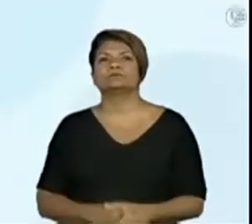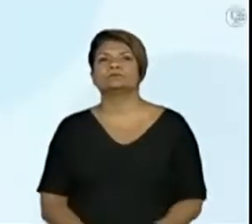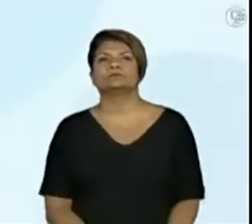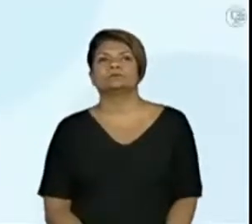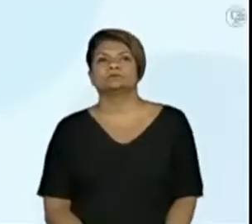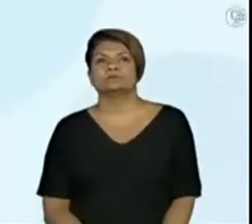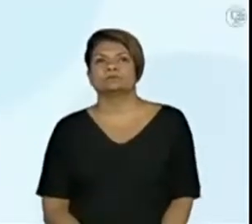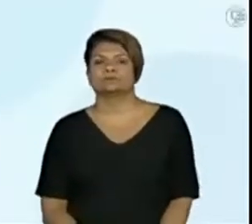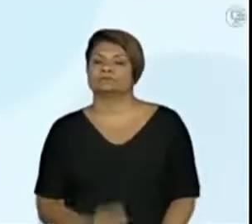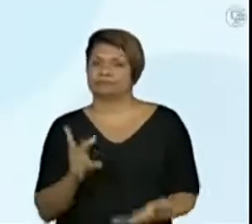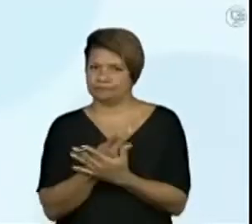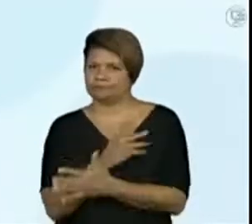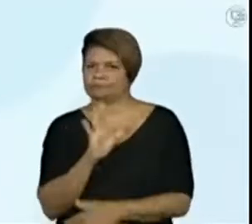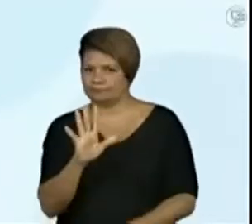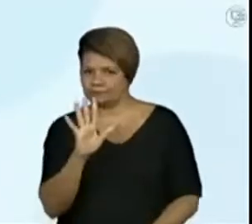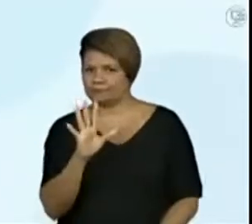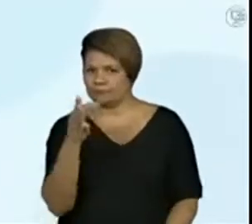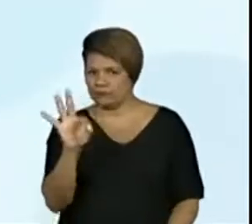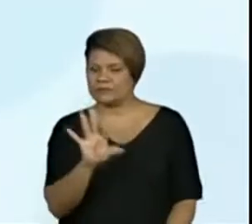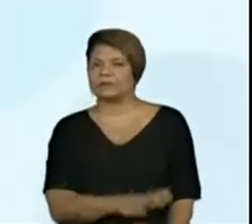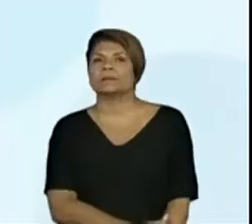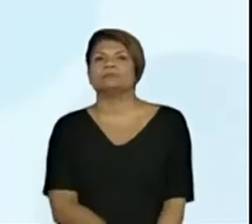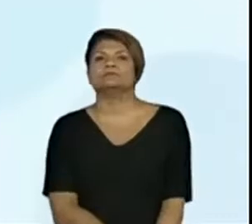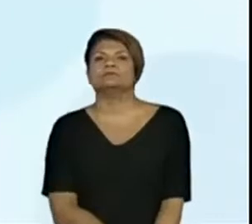Opa, peguei a cor errada, mas eu já vou acertar.